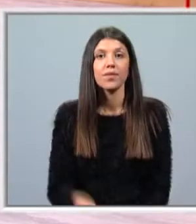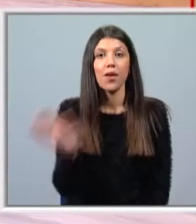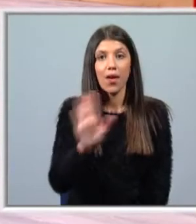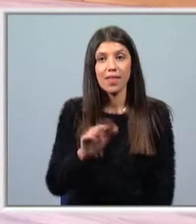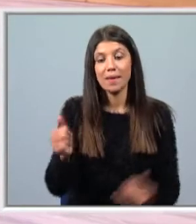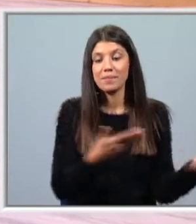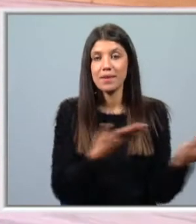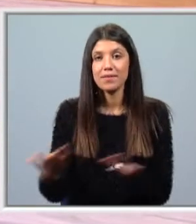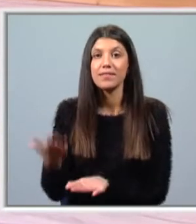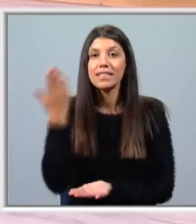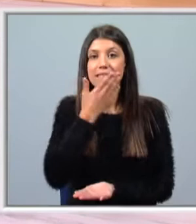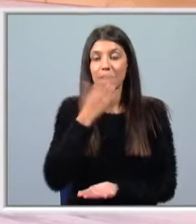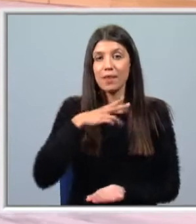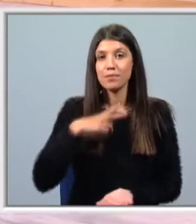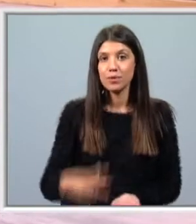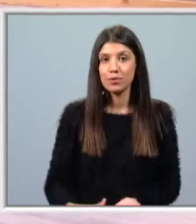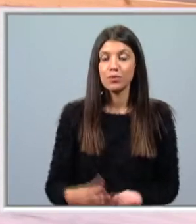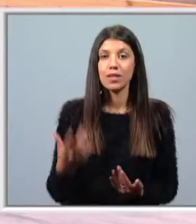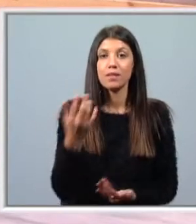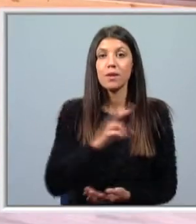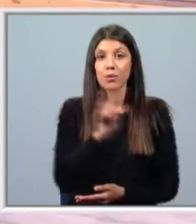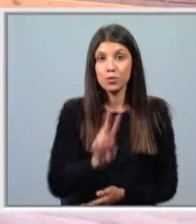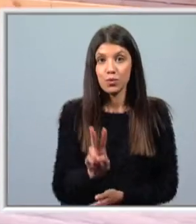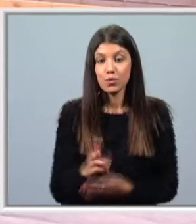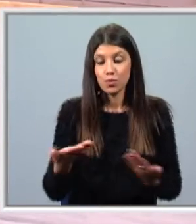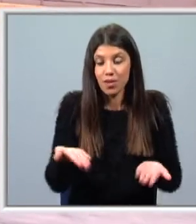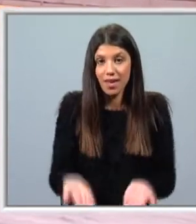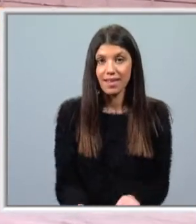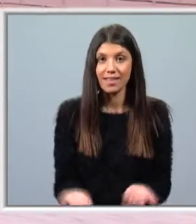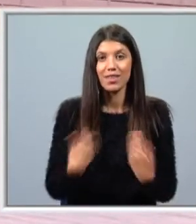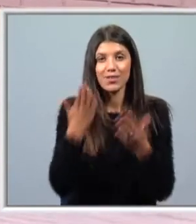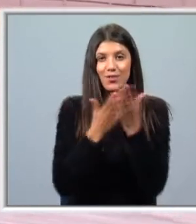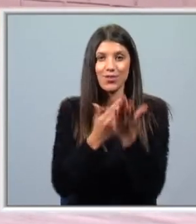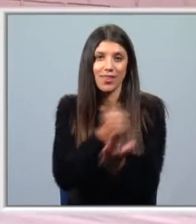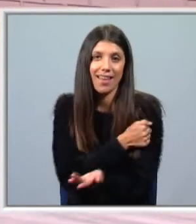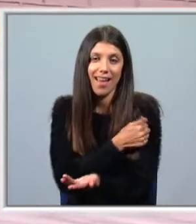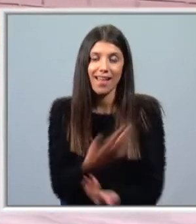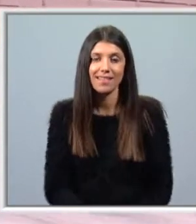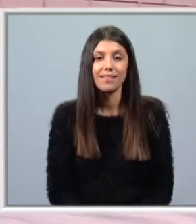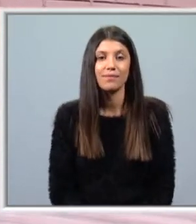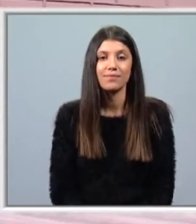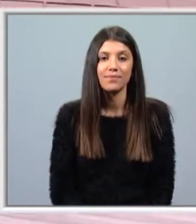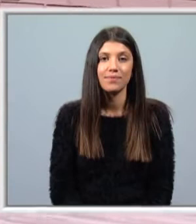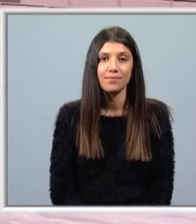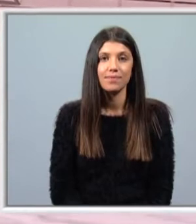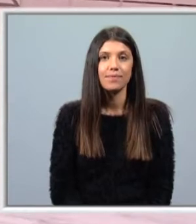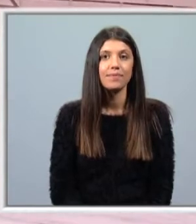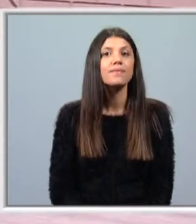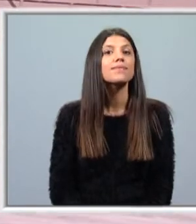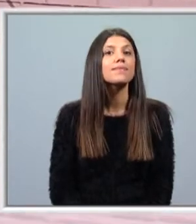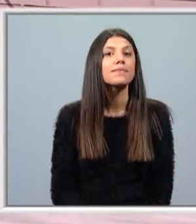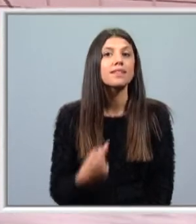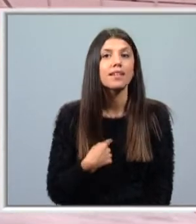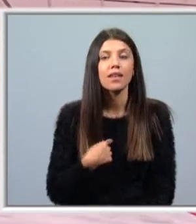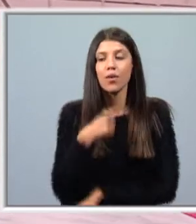Olá, bem-vindos a mais um bloco de português para o segundo ano, aqui no nosso estudo em casa. Eu sou...